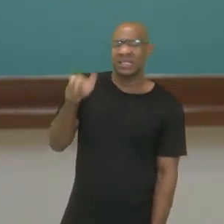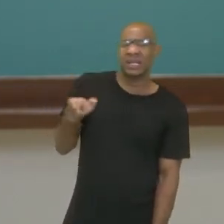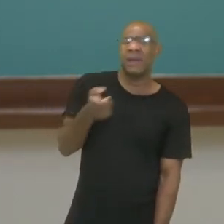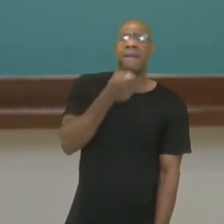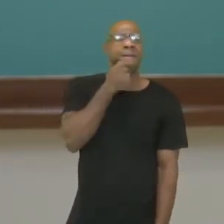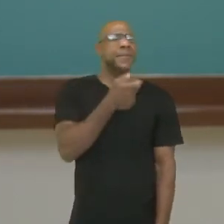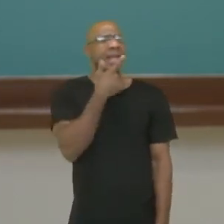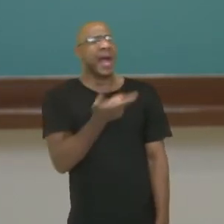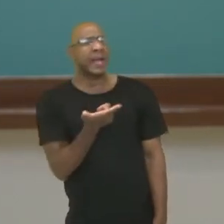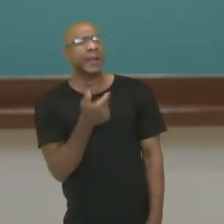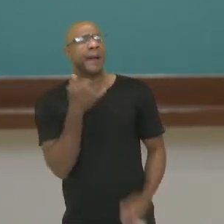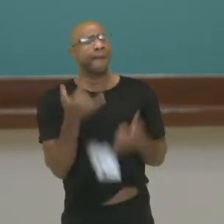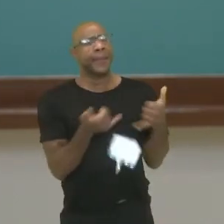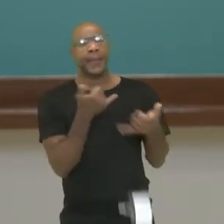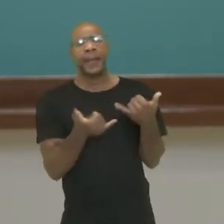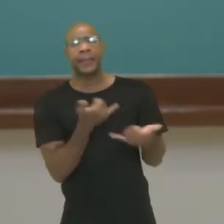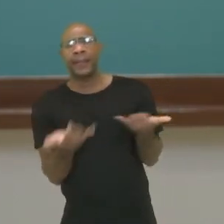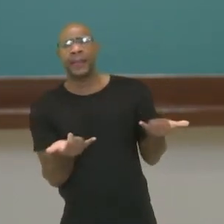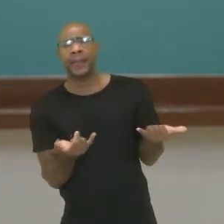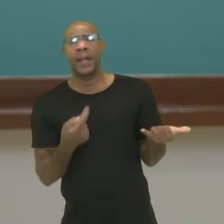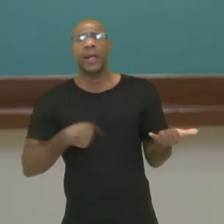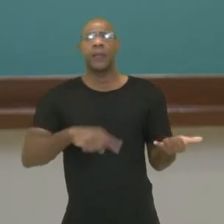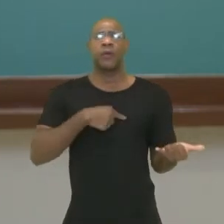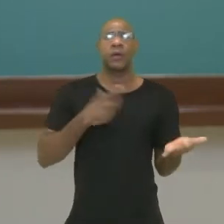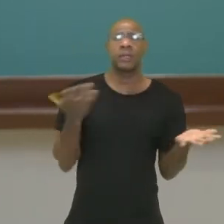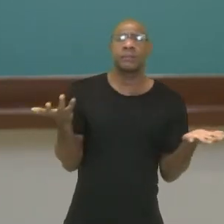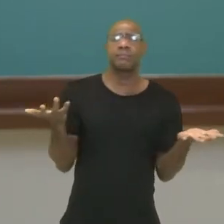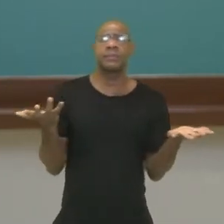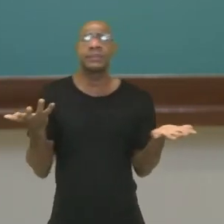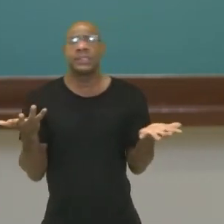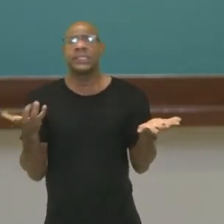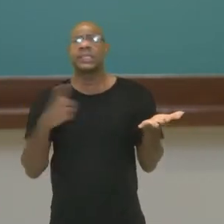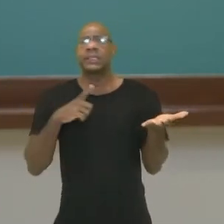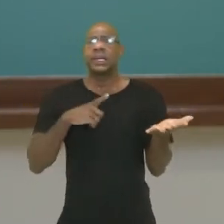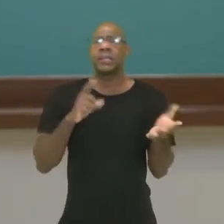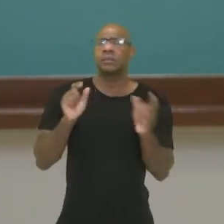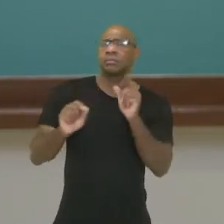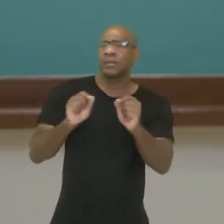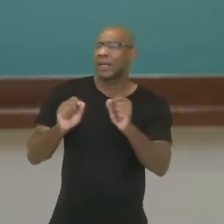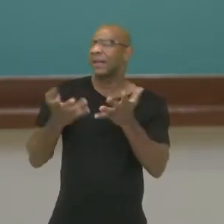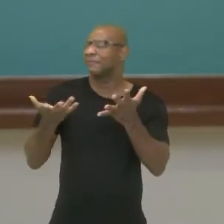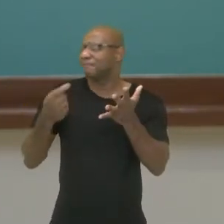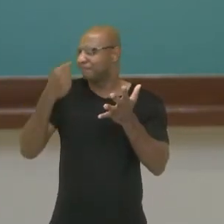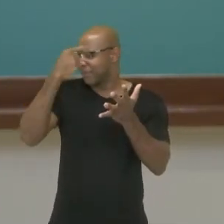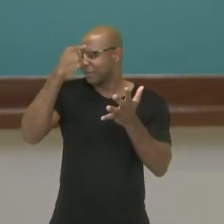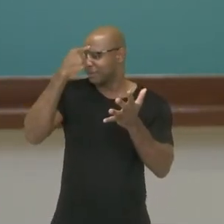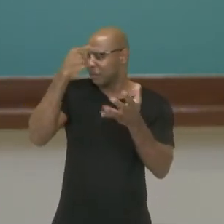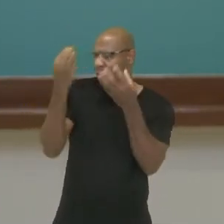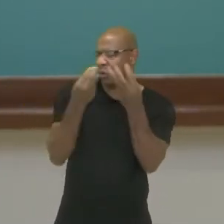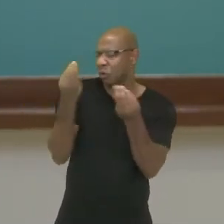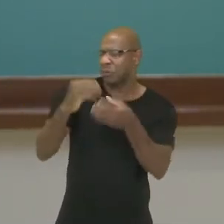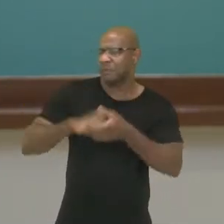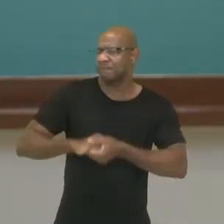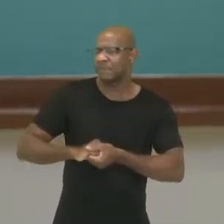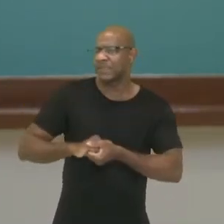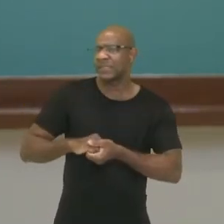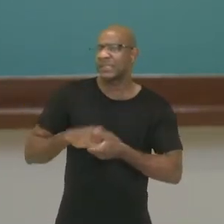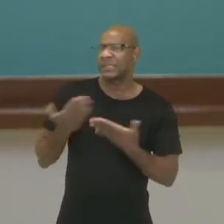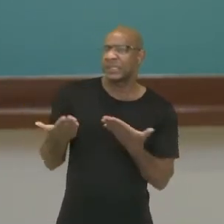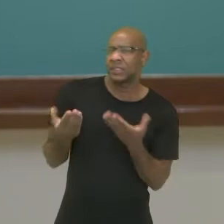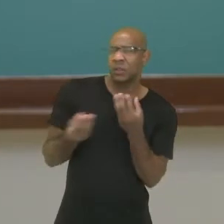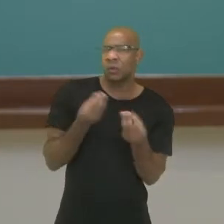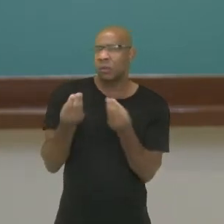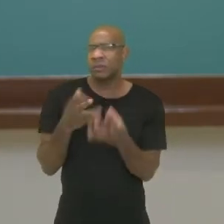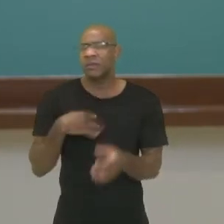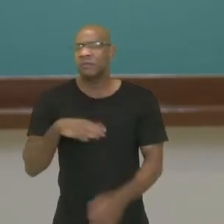uma brincadeira, mas que a gente acaba agindo com violência. Então, se torna reflexiva essa questão. Será que, às vezes, aquela piadinha que eu faço,